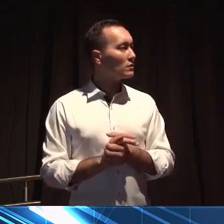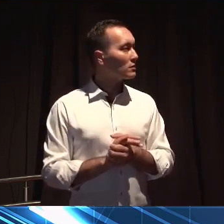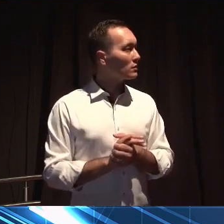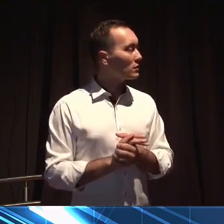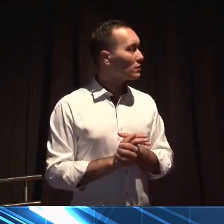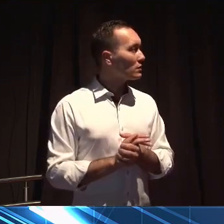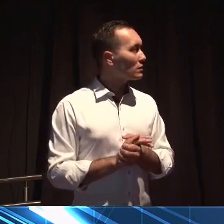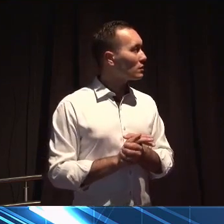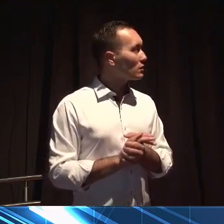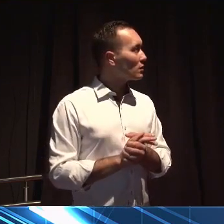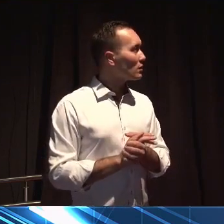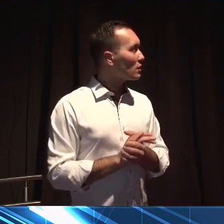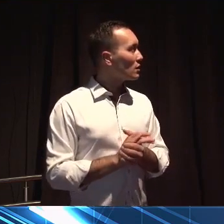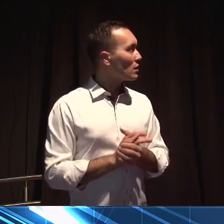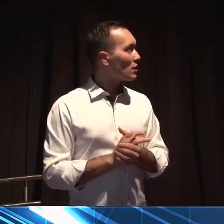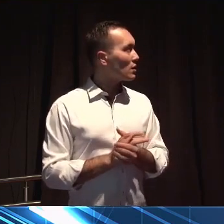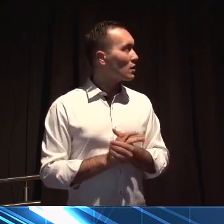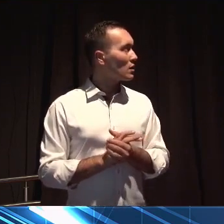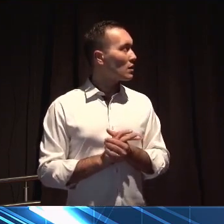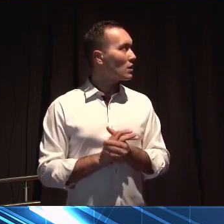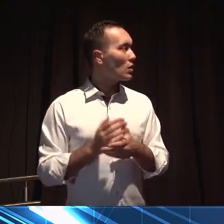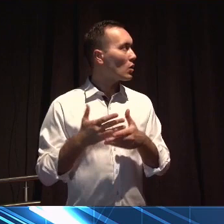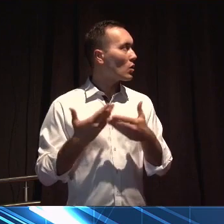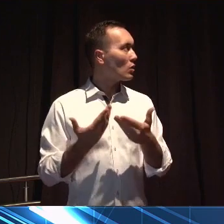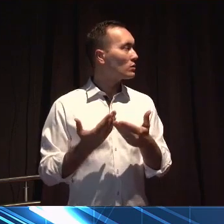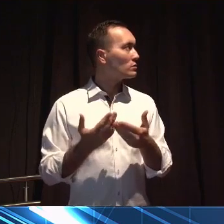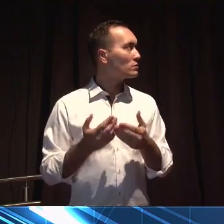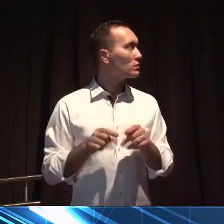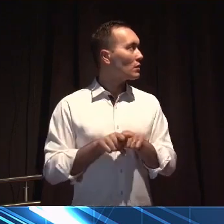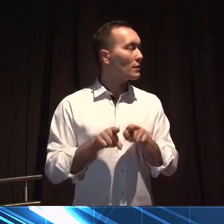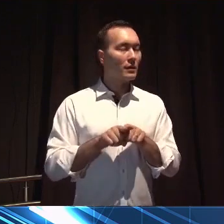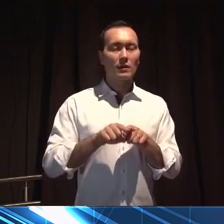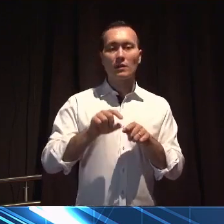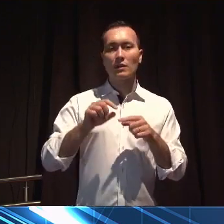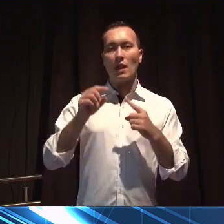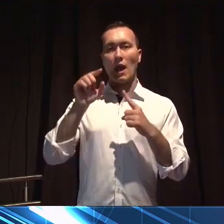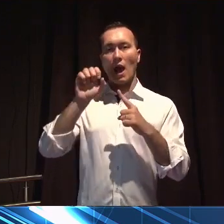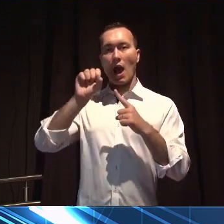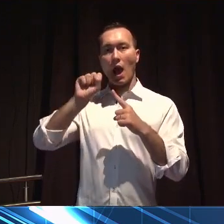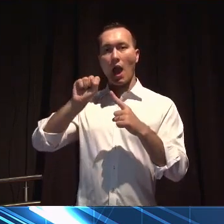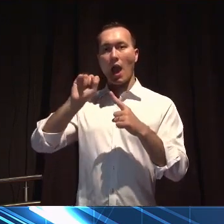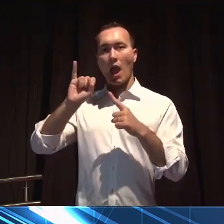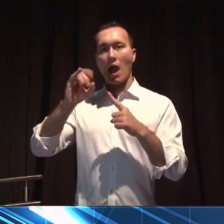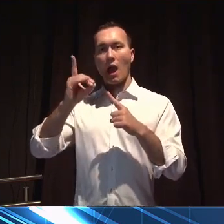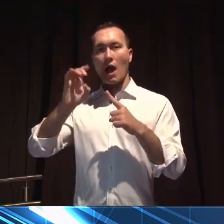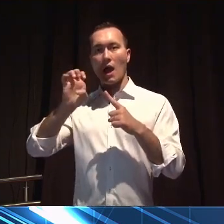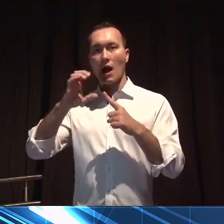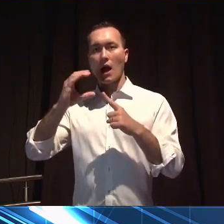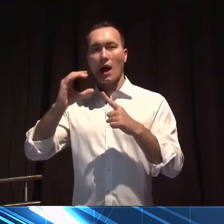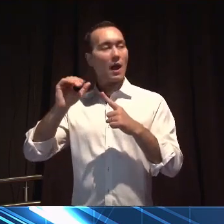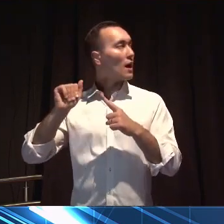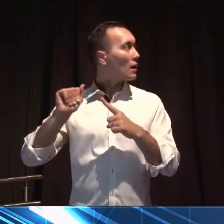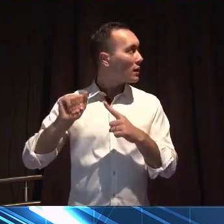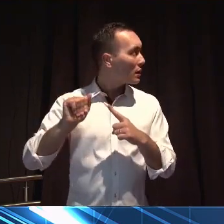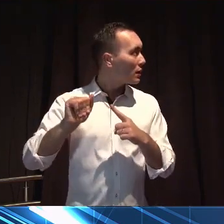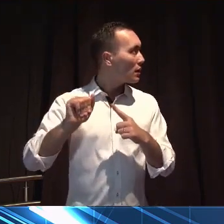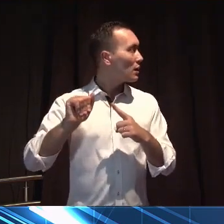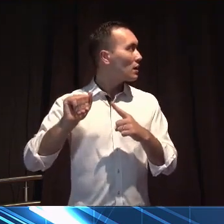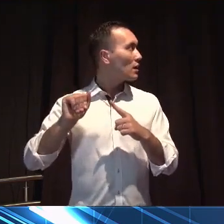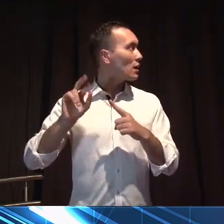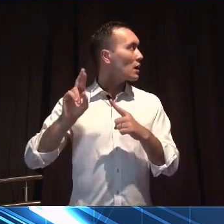um sidecar para encriptação. Esse aqui, o log e a encriptação são em Go. E um